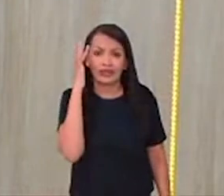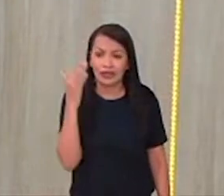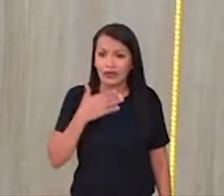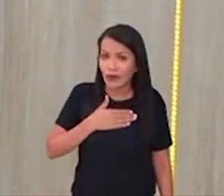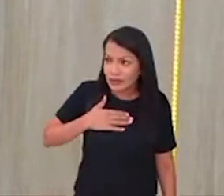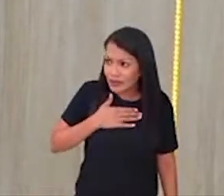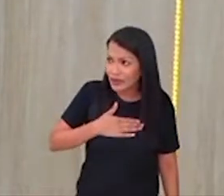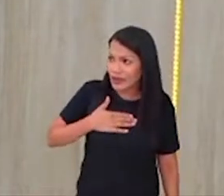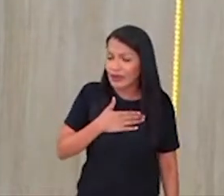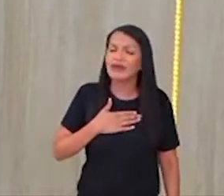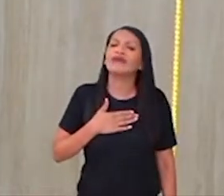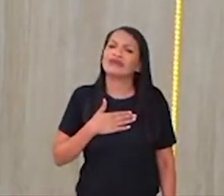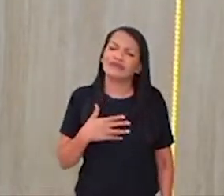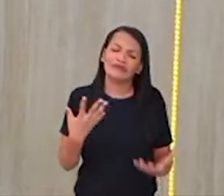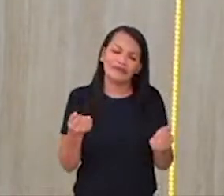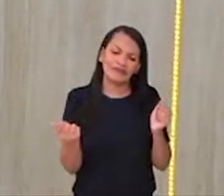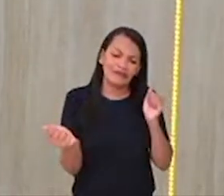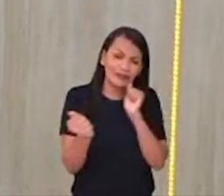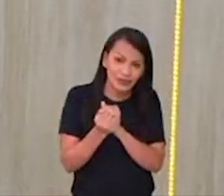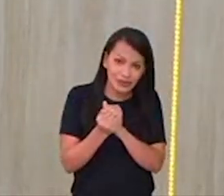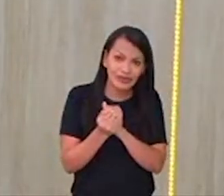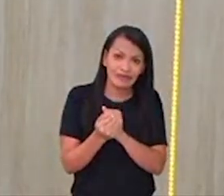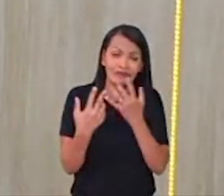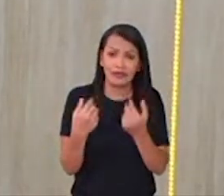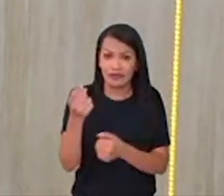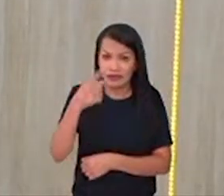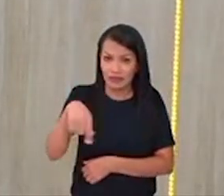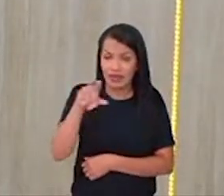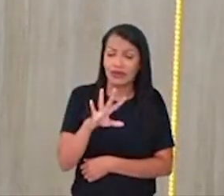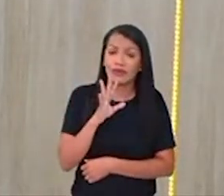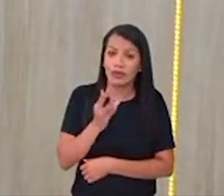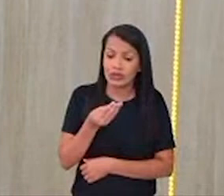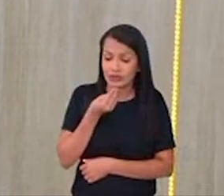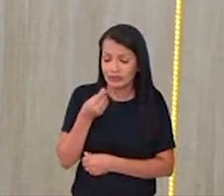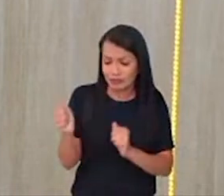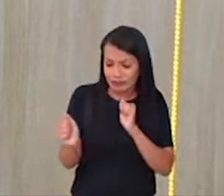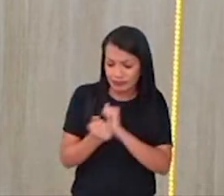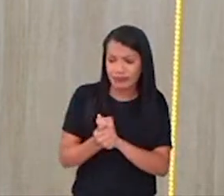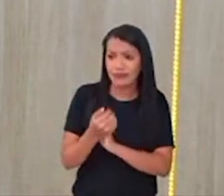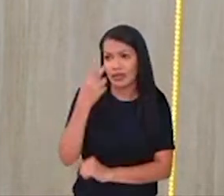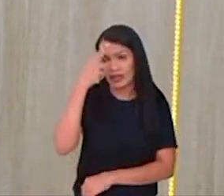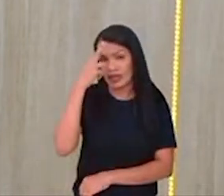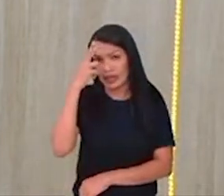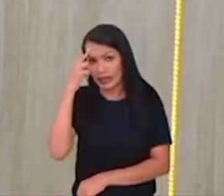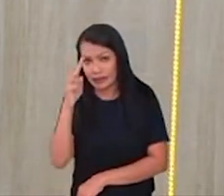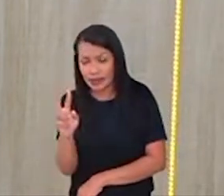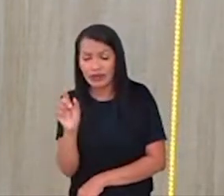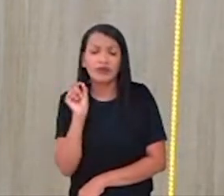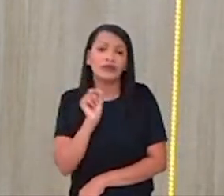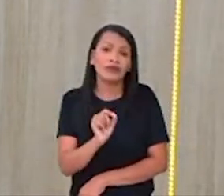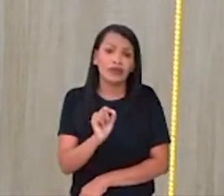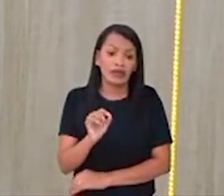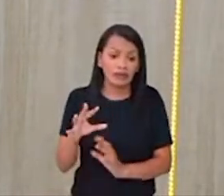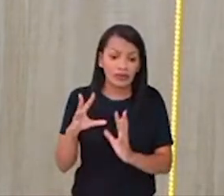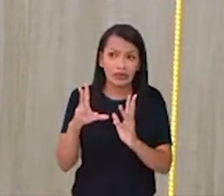gente faz junto aqui. Só para que a gente consiga consolidar os nossos conhecimentos, né? Relembrando o que é polissemia, o que é ambiguidade.